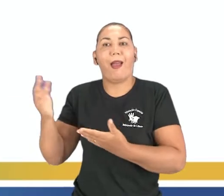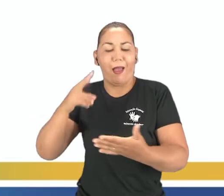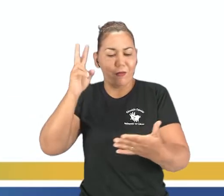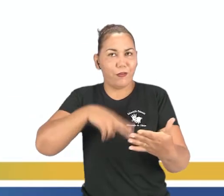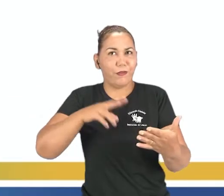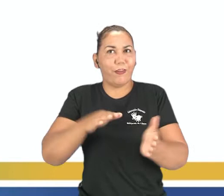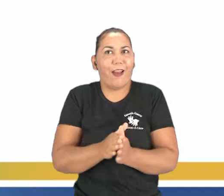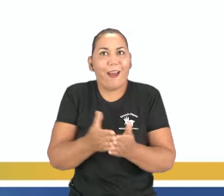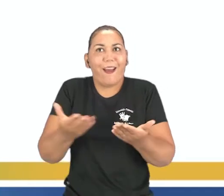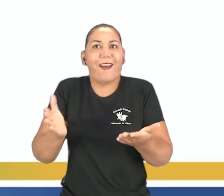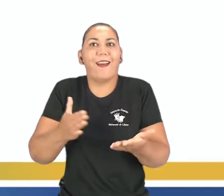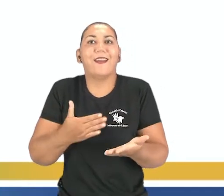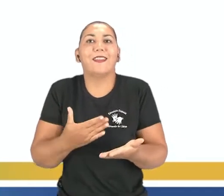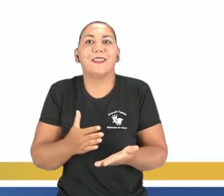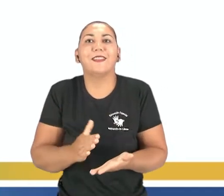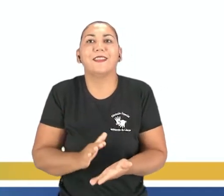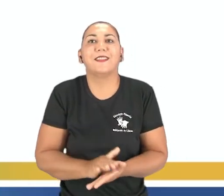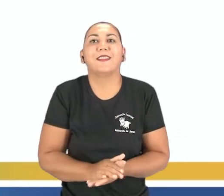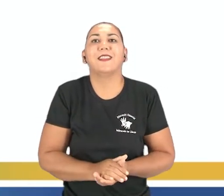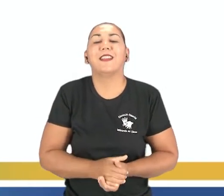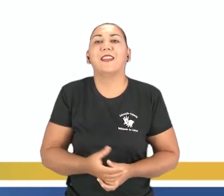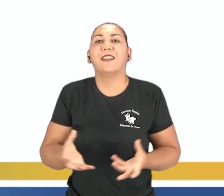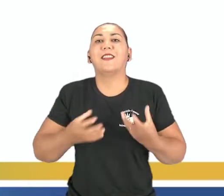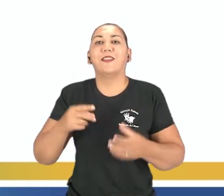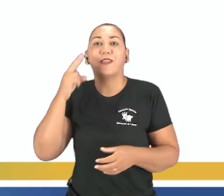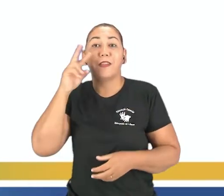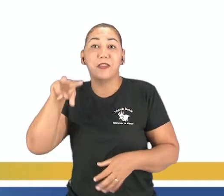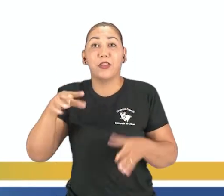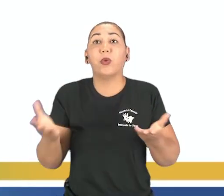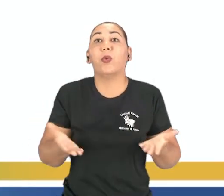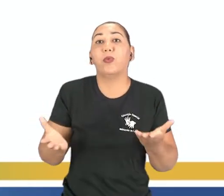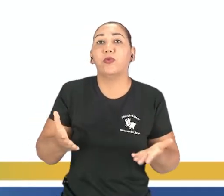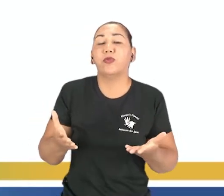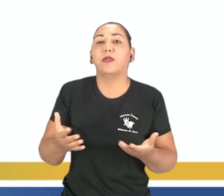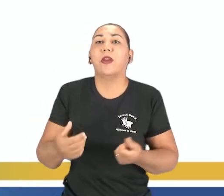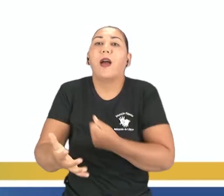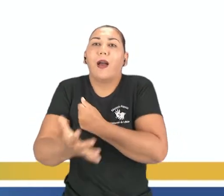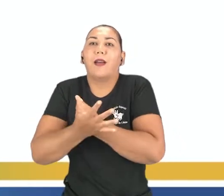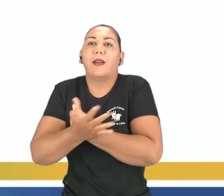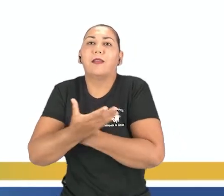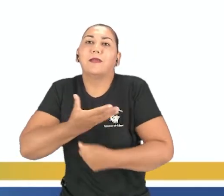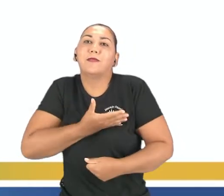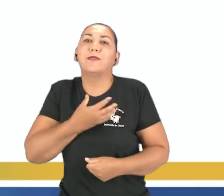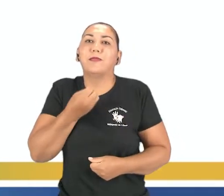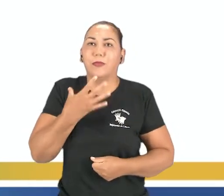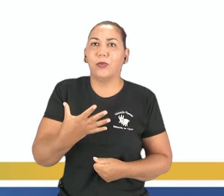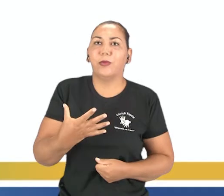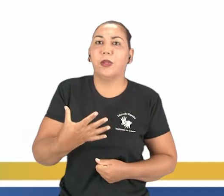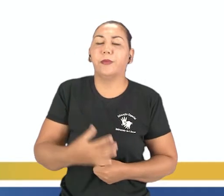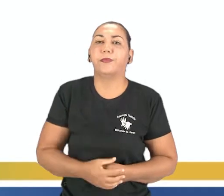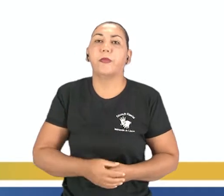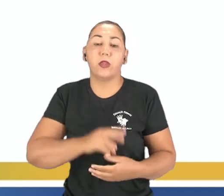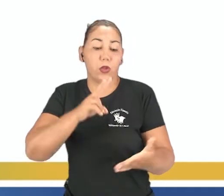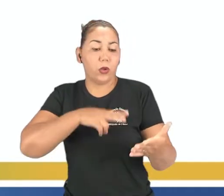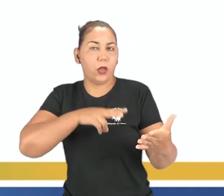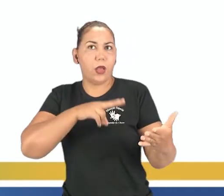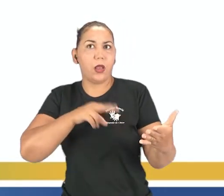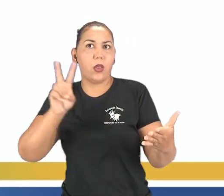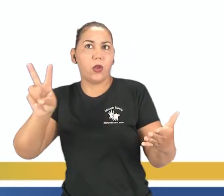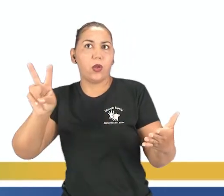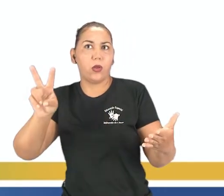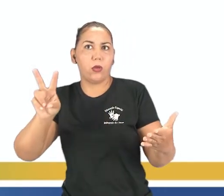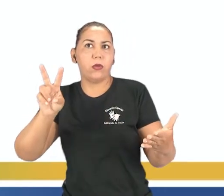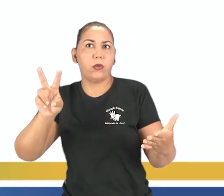você hoje, tenho encontrado apoio nos bons amigos. Estou lendo, dois verbos. Vejam que eu tenho o